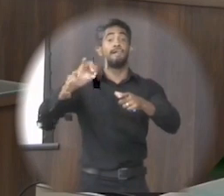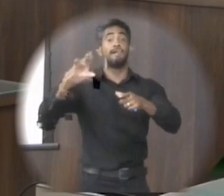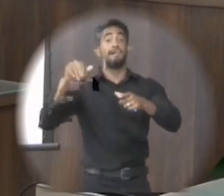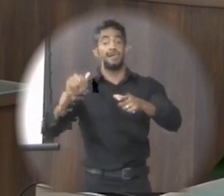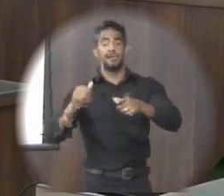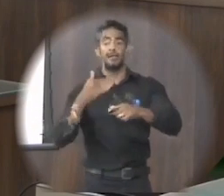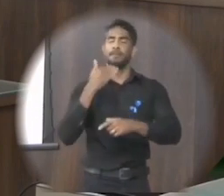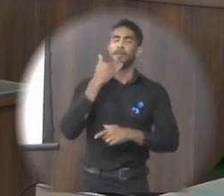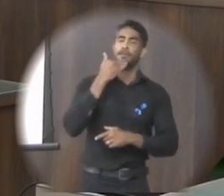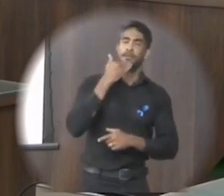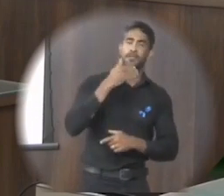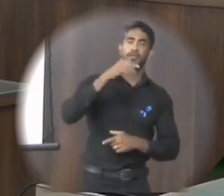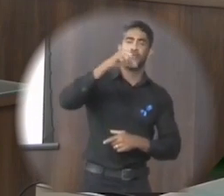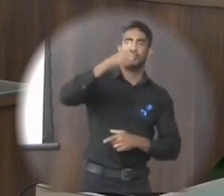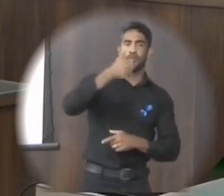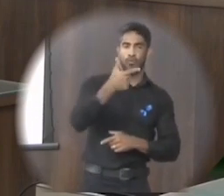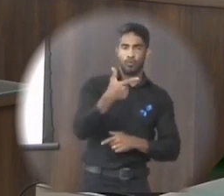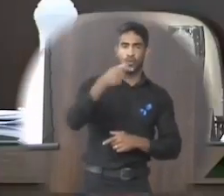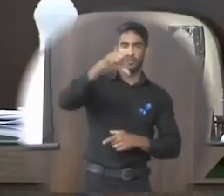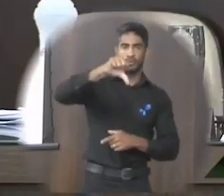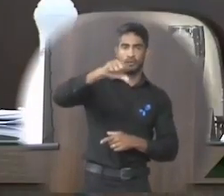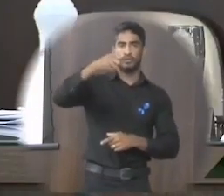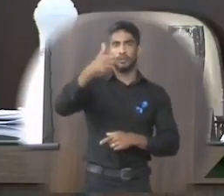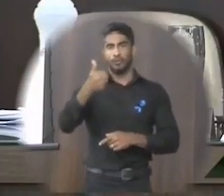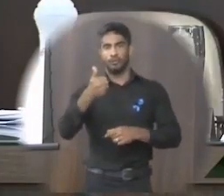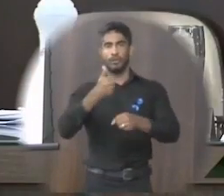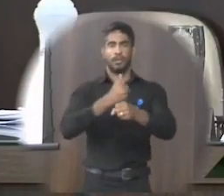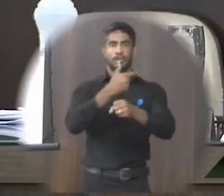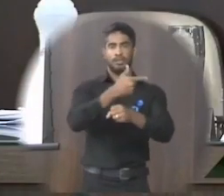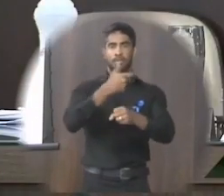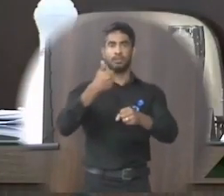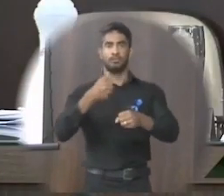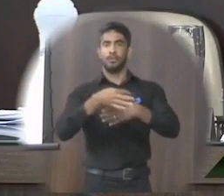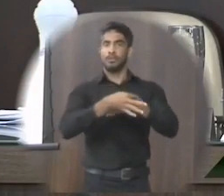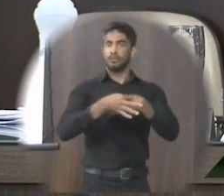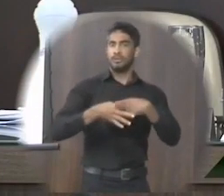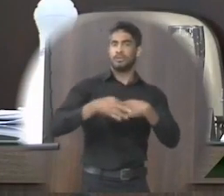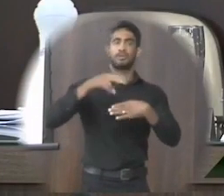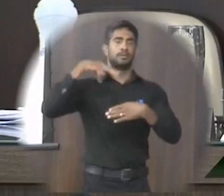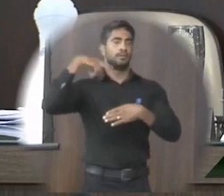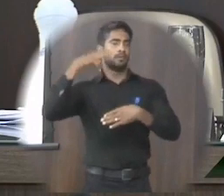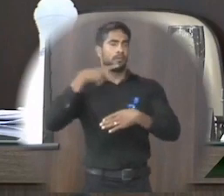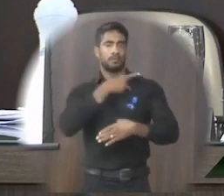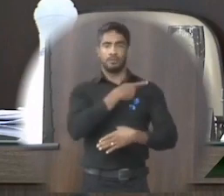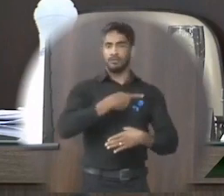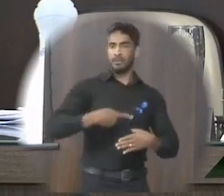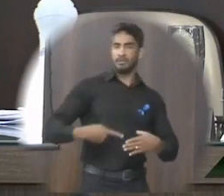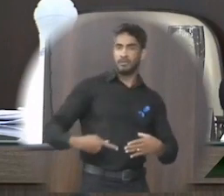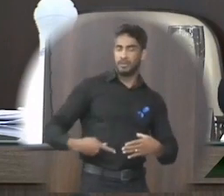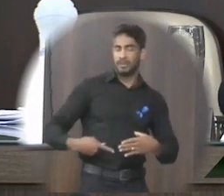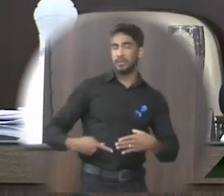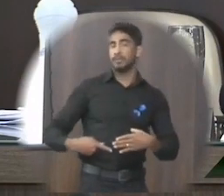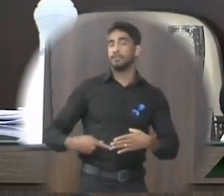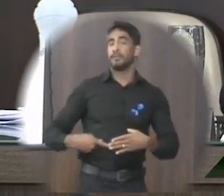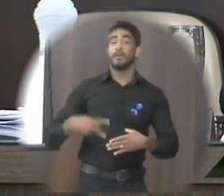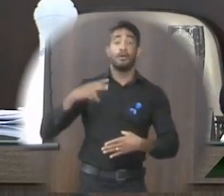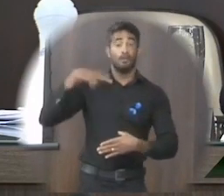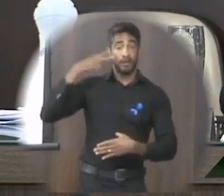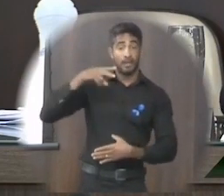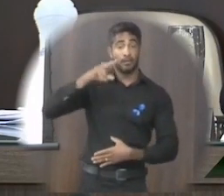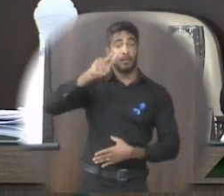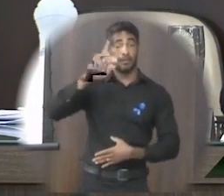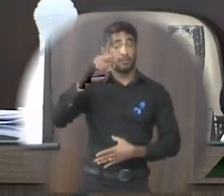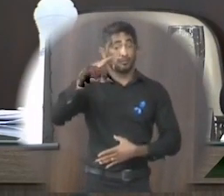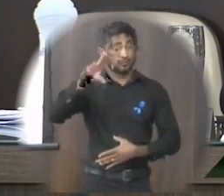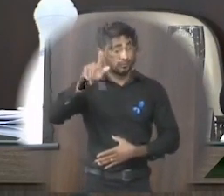Requerimento 291-2021. Excelentíssimo senhor presidente, requerimento de autoria do vereador Hugo Leonardo